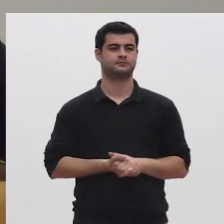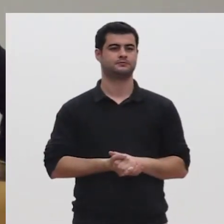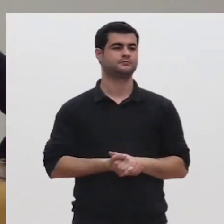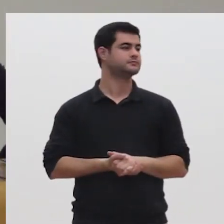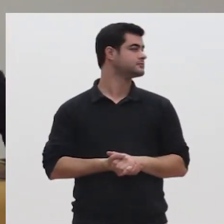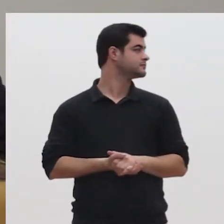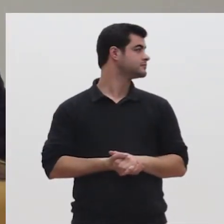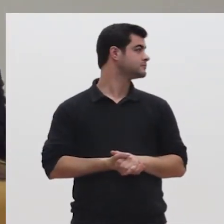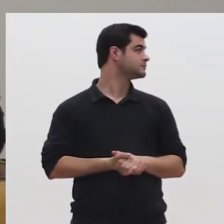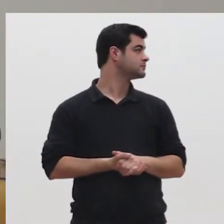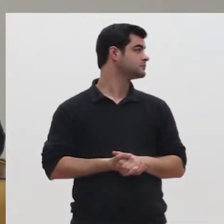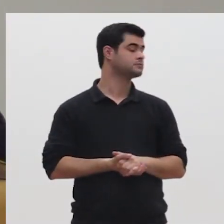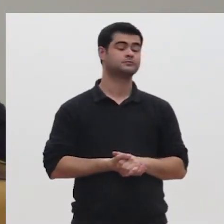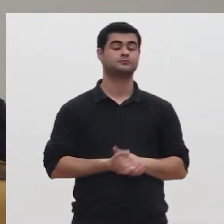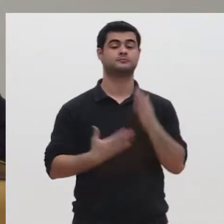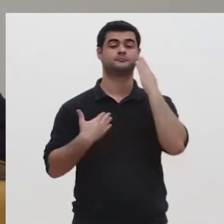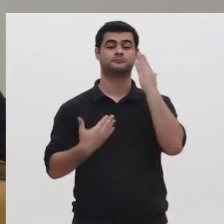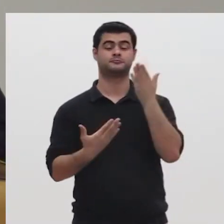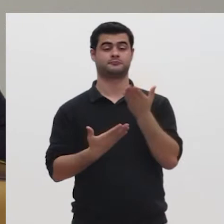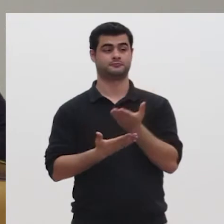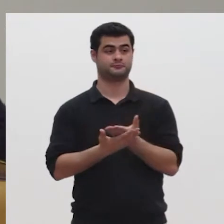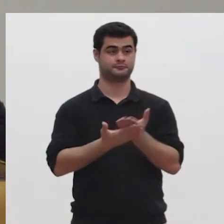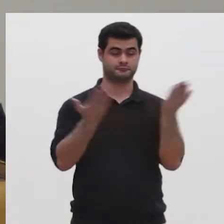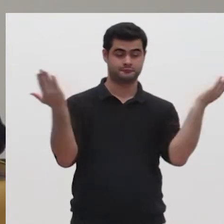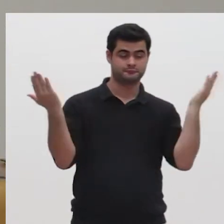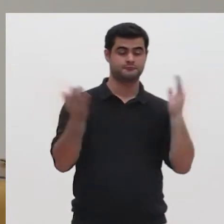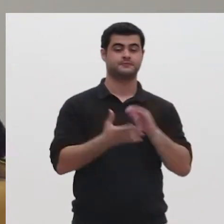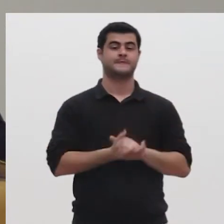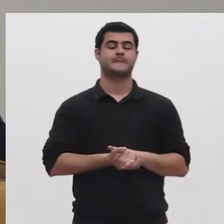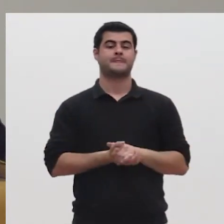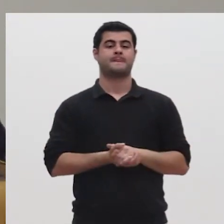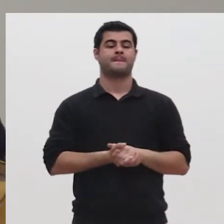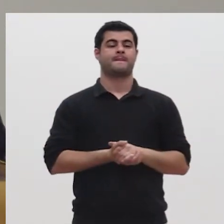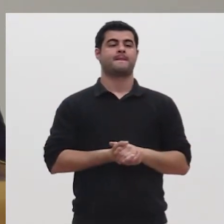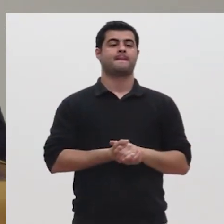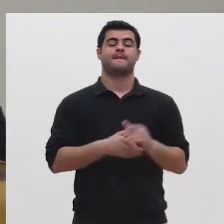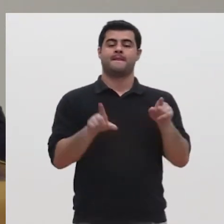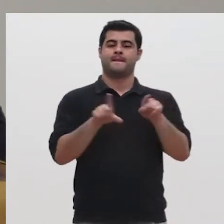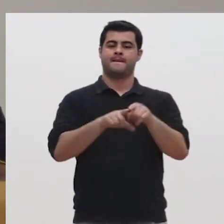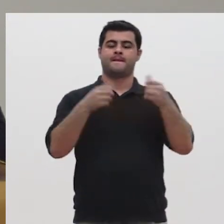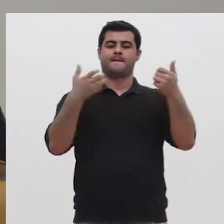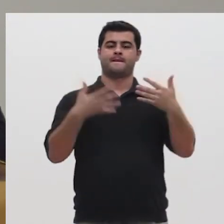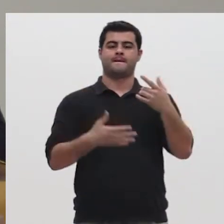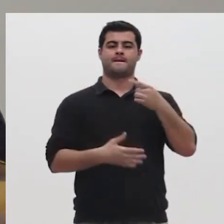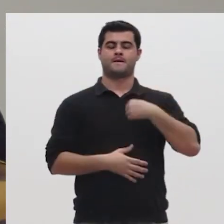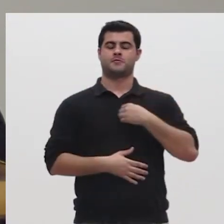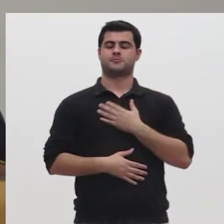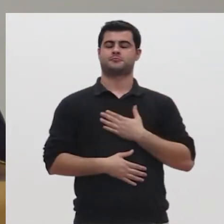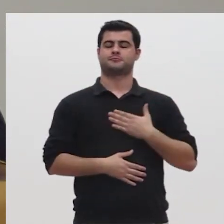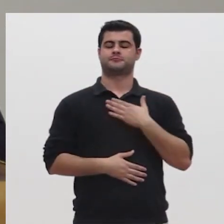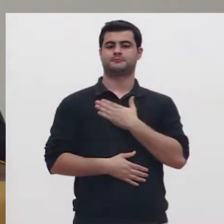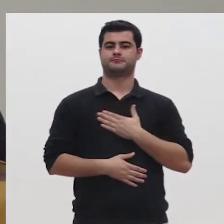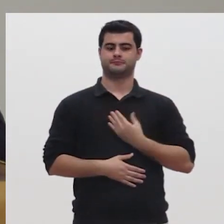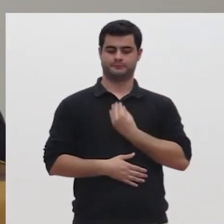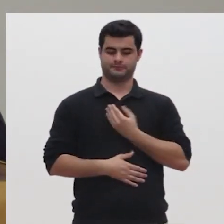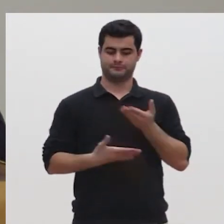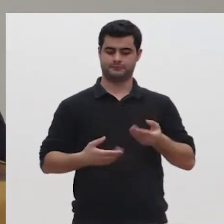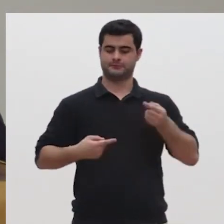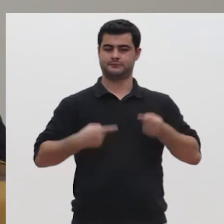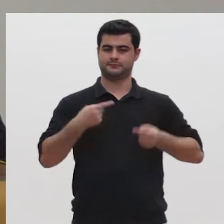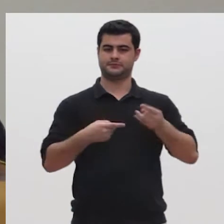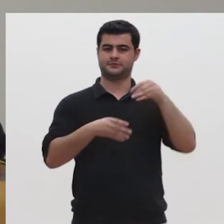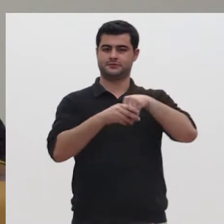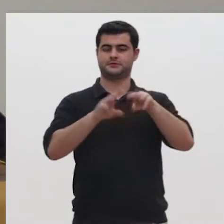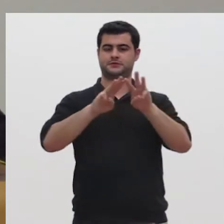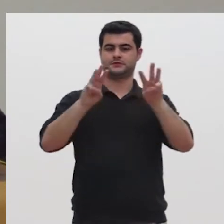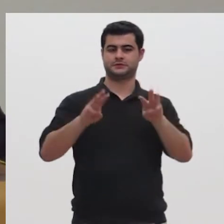Boa tarde a todos e todas. Queria também dizer que é um prazer muito grande estar podendo debater os rumos da nossa universidade